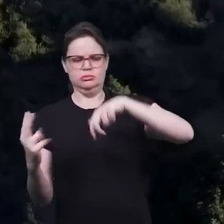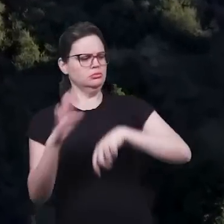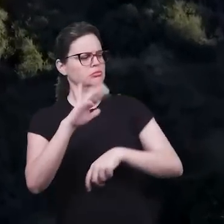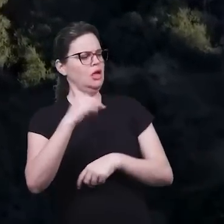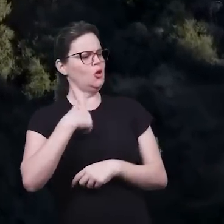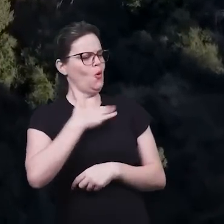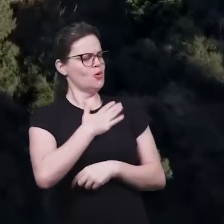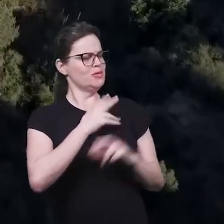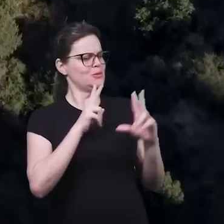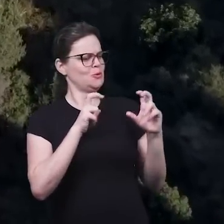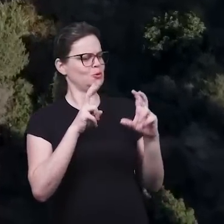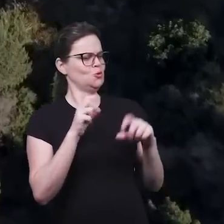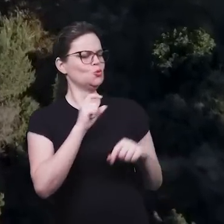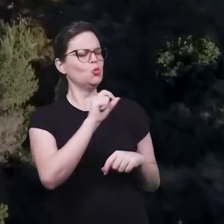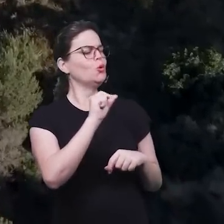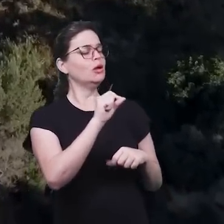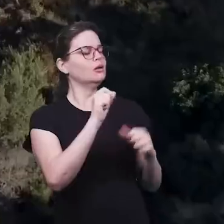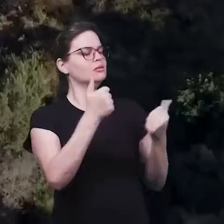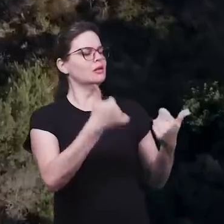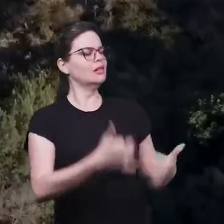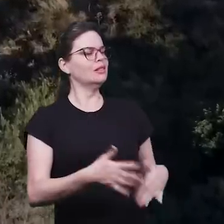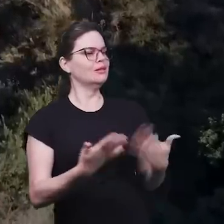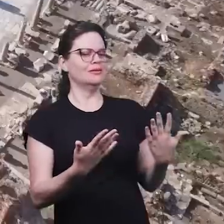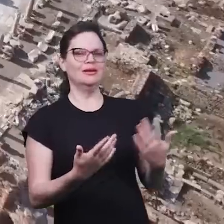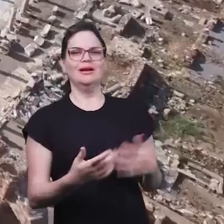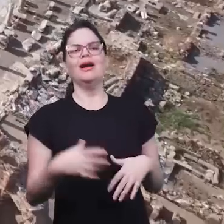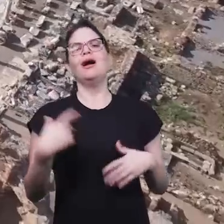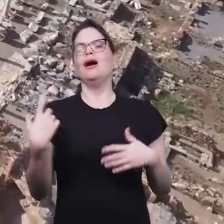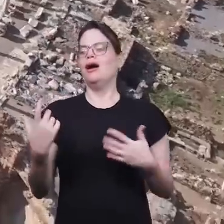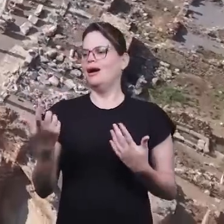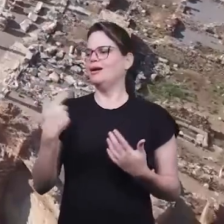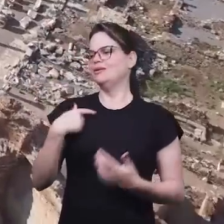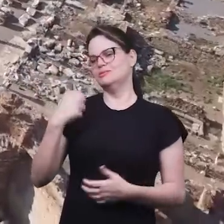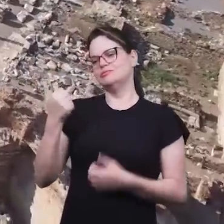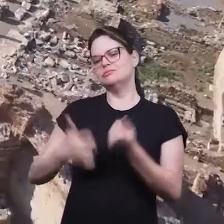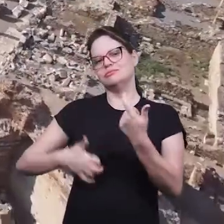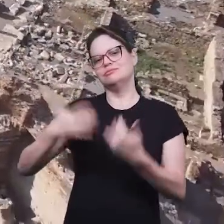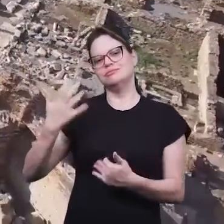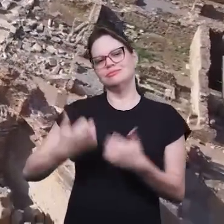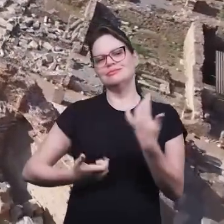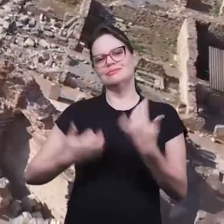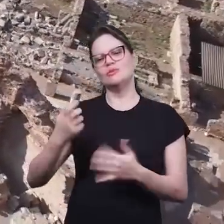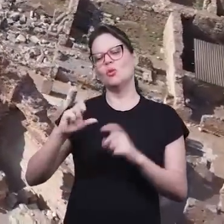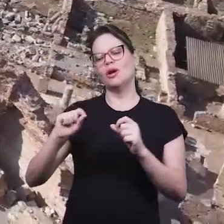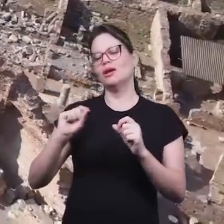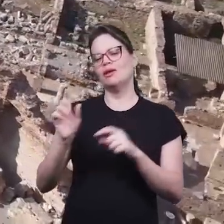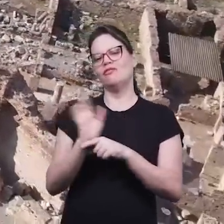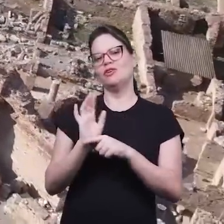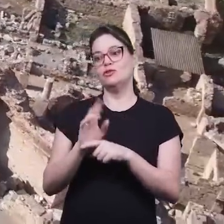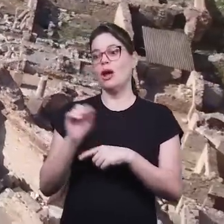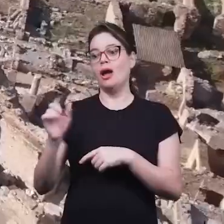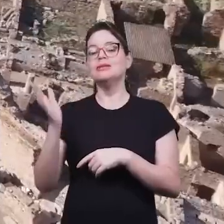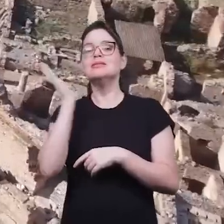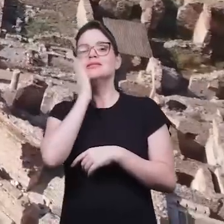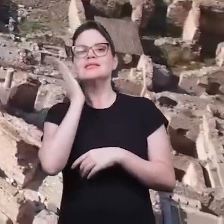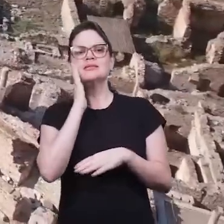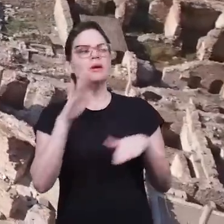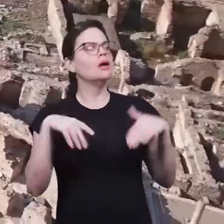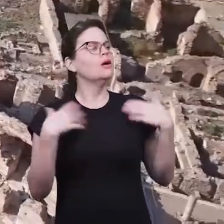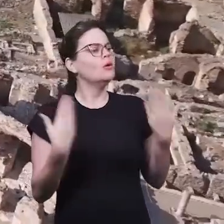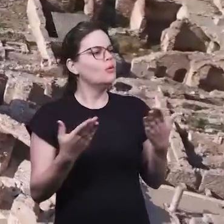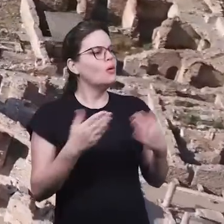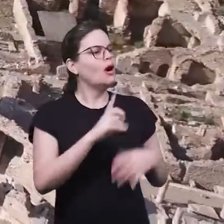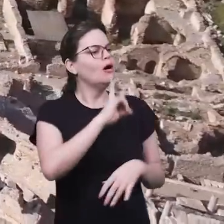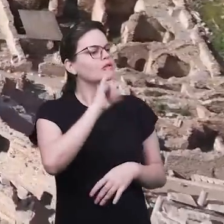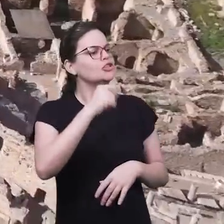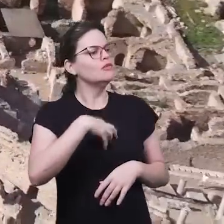do assunto, o que é isso? Aí fomos explicar para eles que se tratava de um documentário, nós estávamos preparando ali e tudo. Eles já quiseram saber logo quando que